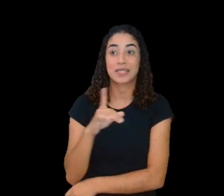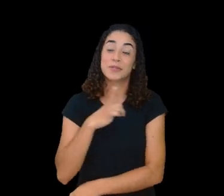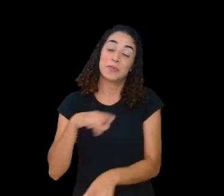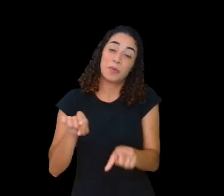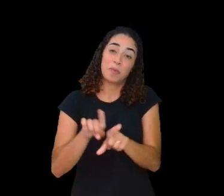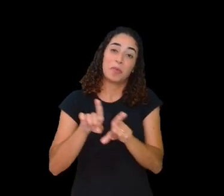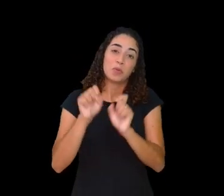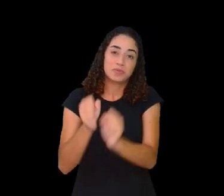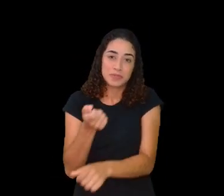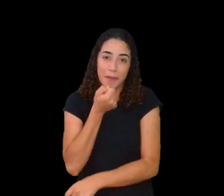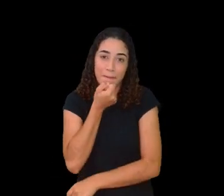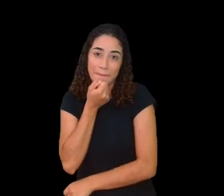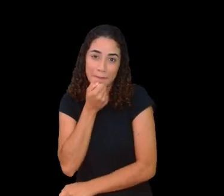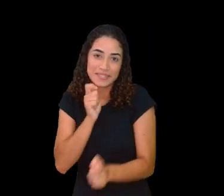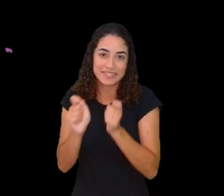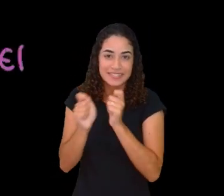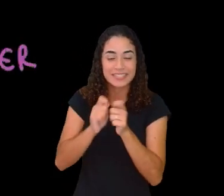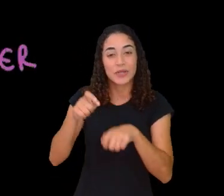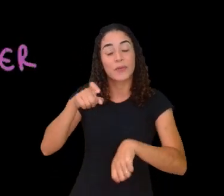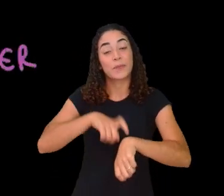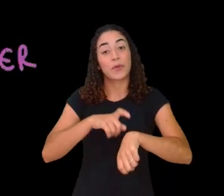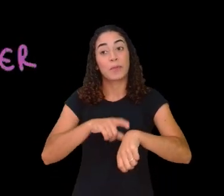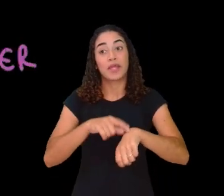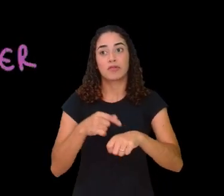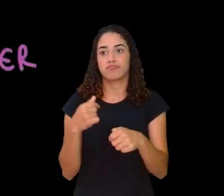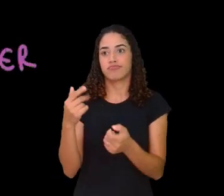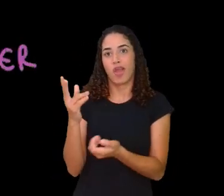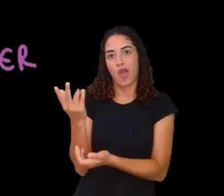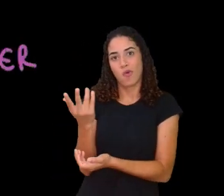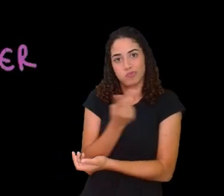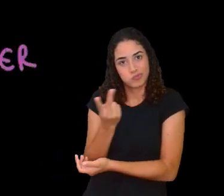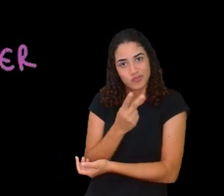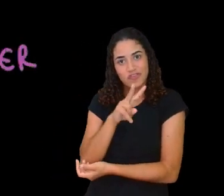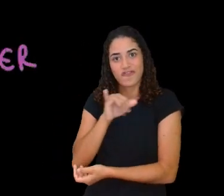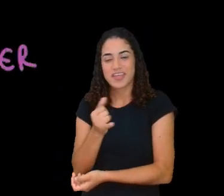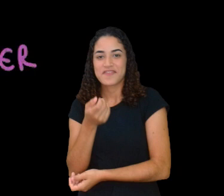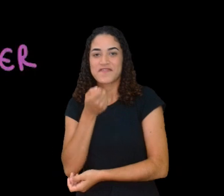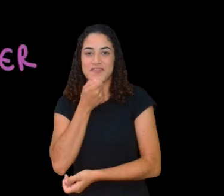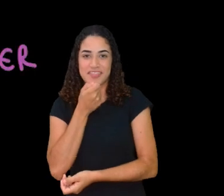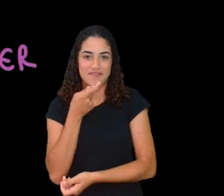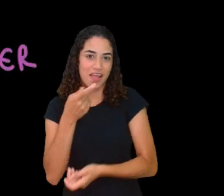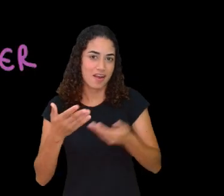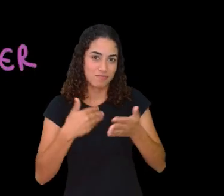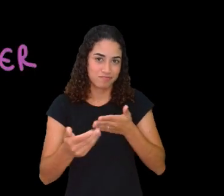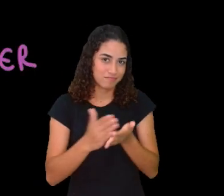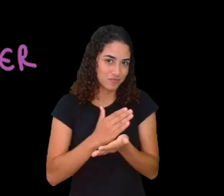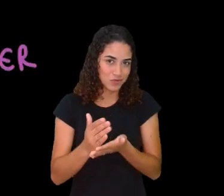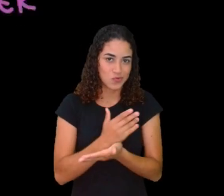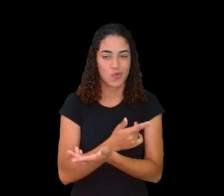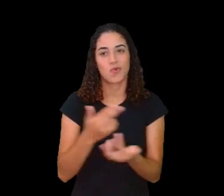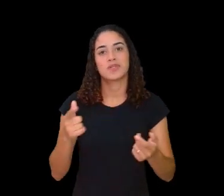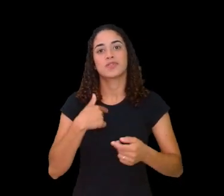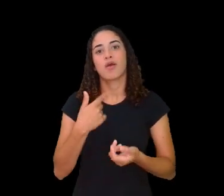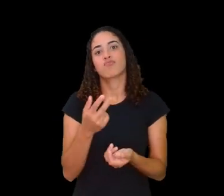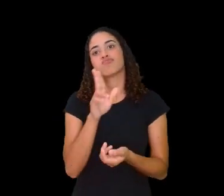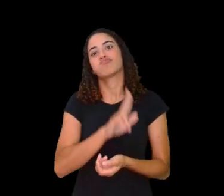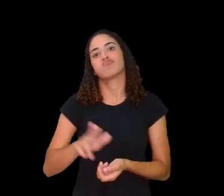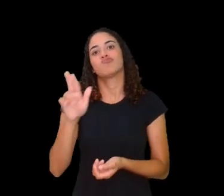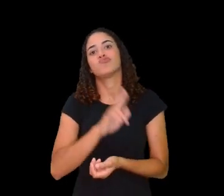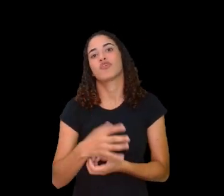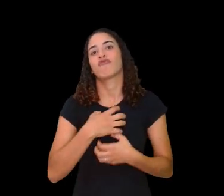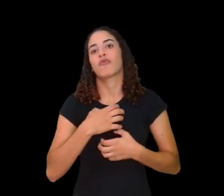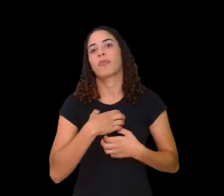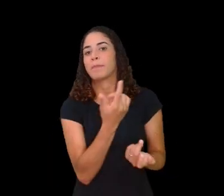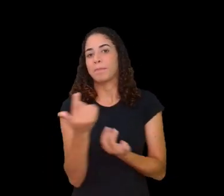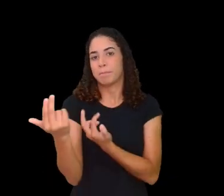repórter. E quando esses profissionais vão falar alguma coisa, eles usam a forma padrão mais formal da língua. Vamos ver uma